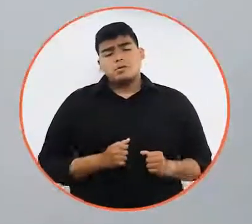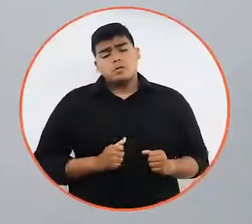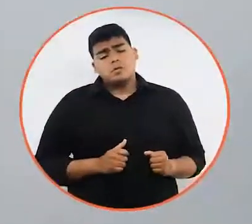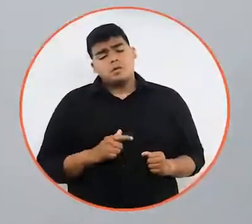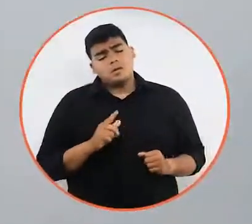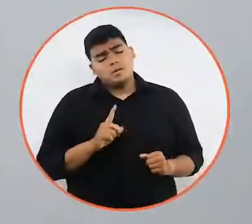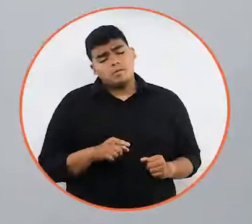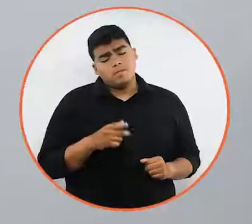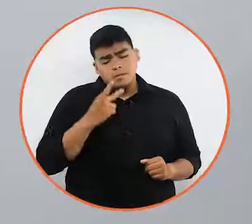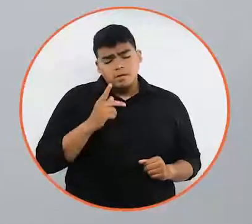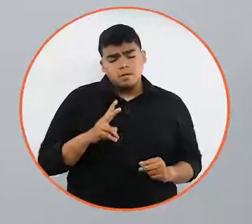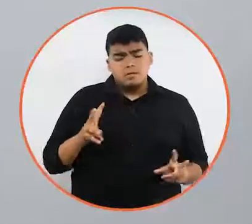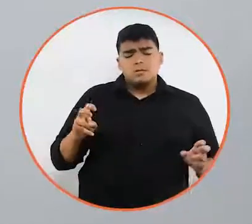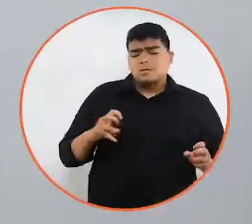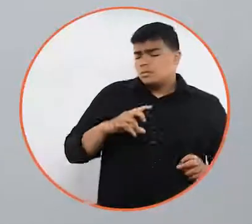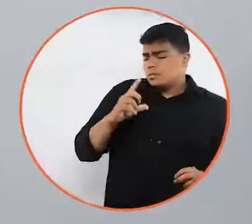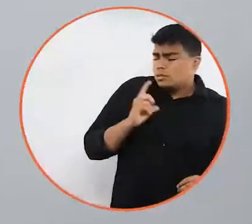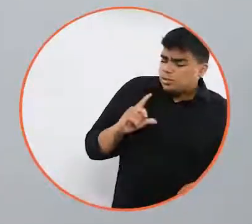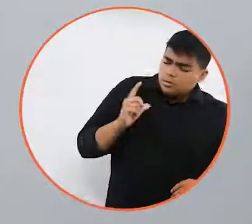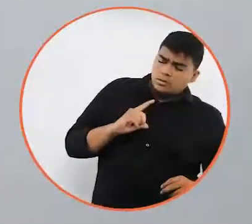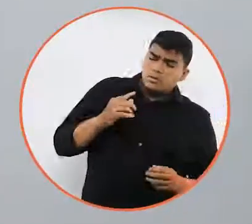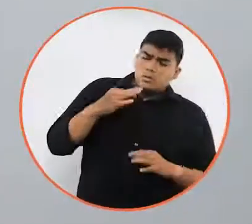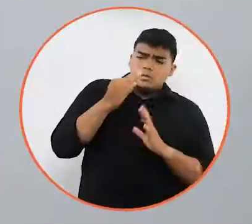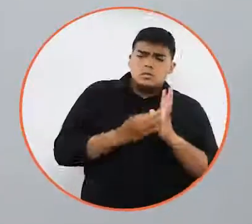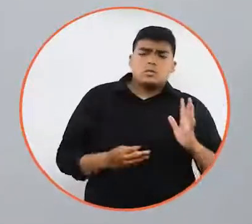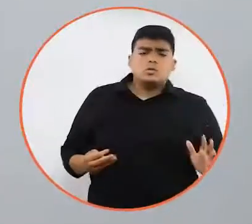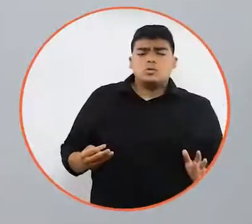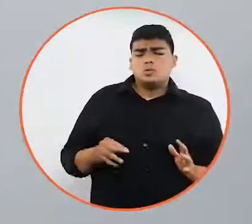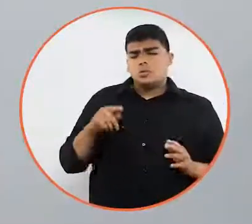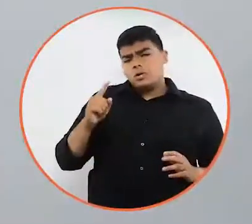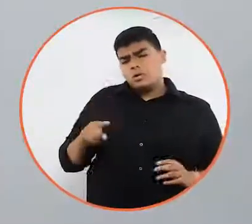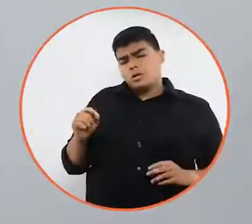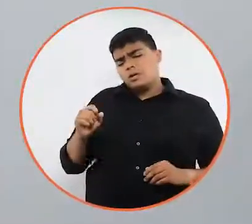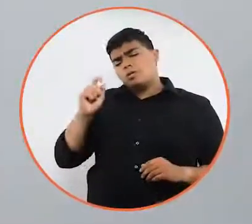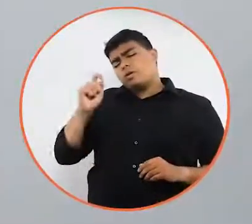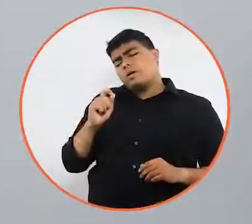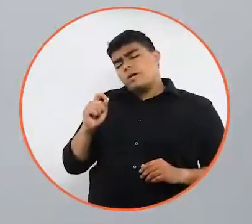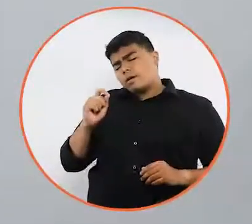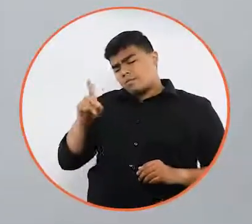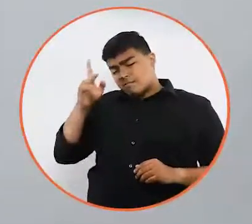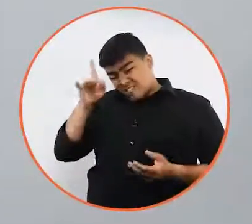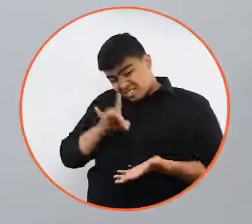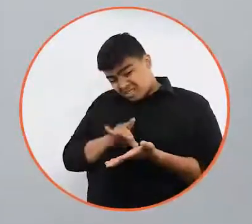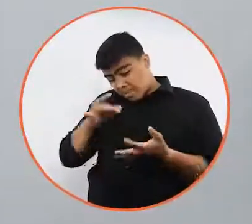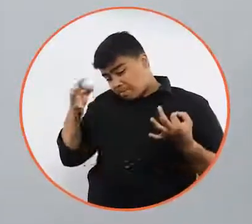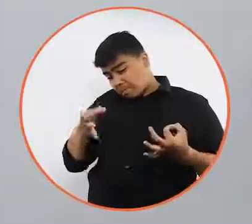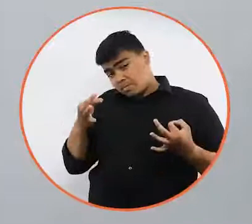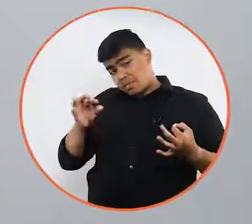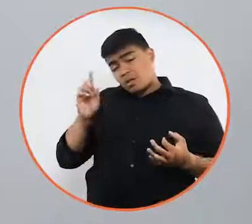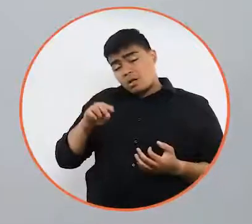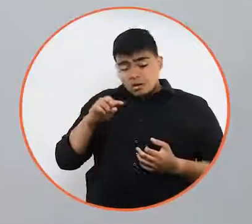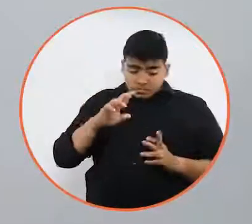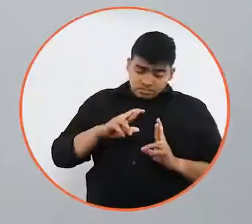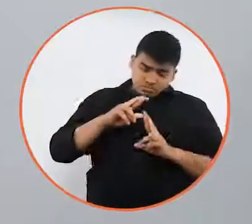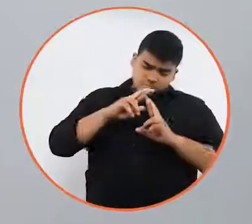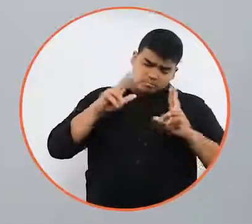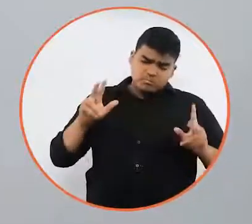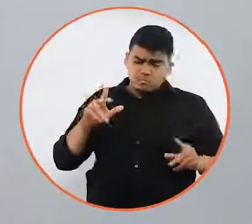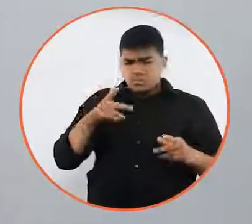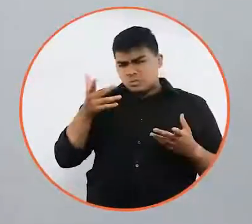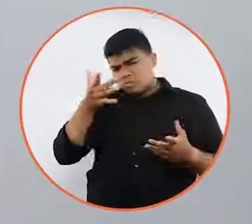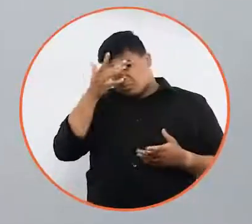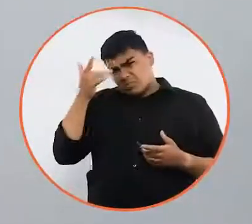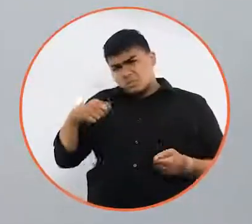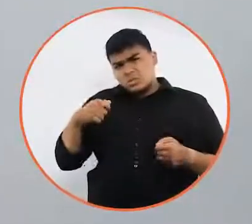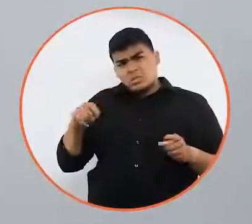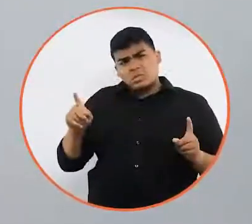seja, a literatura, o texto poético, ele é a supra-realidade, ele é a recriação da realidade. Então o poeta não é